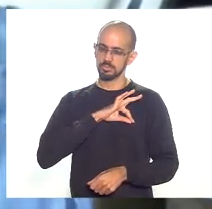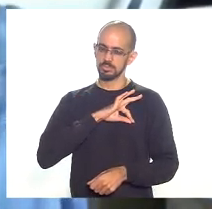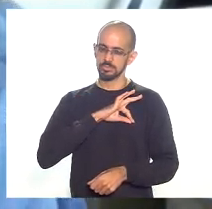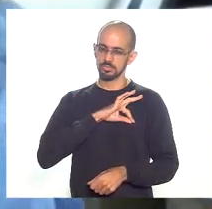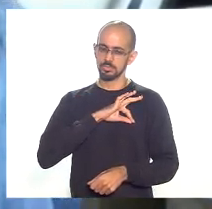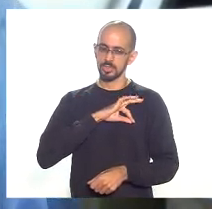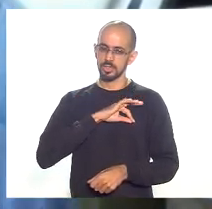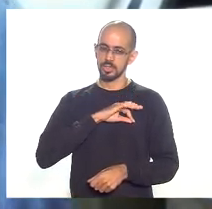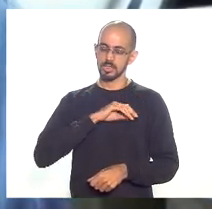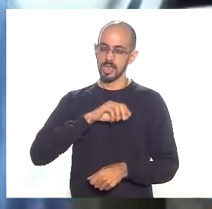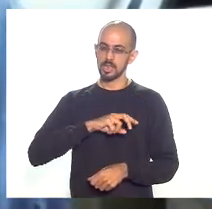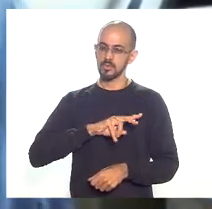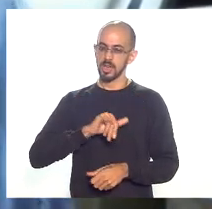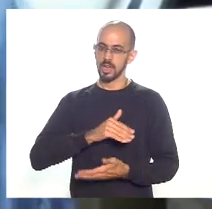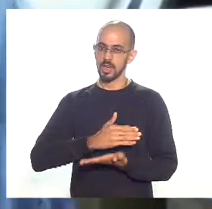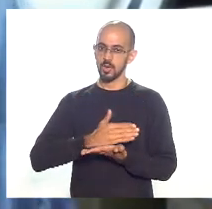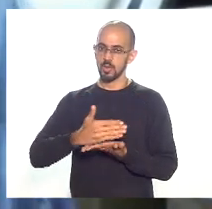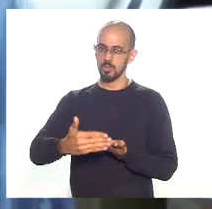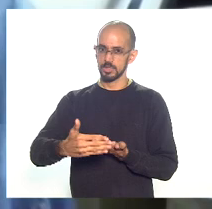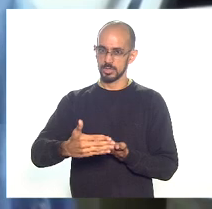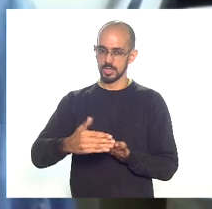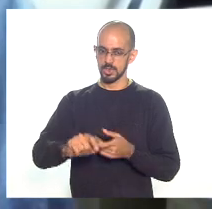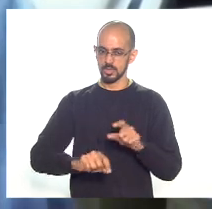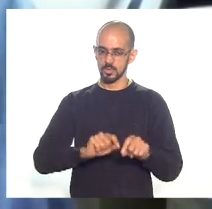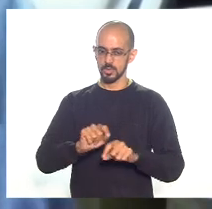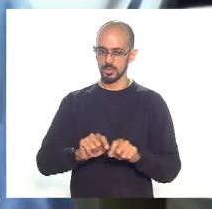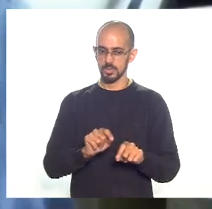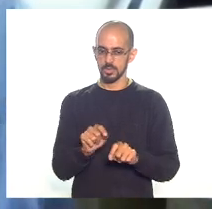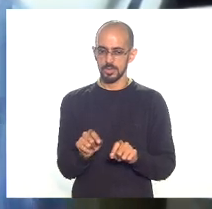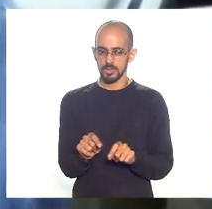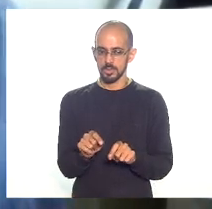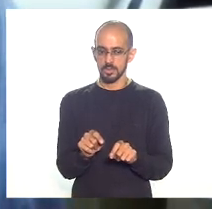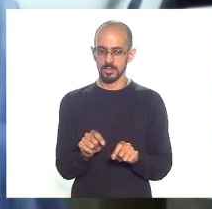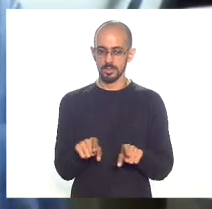inicia também